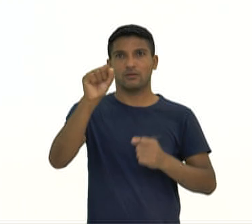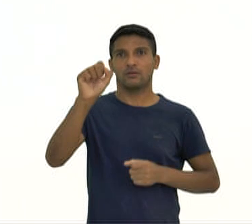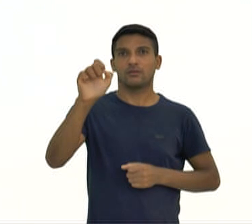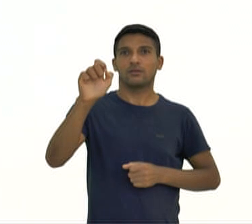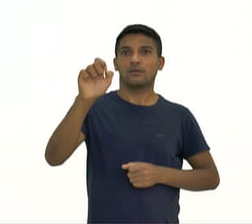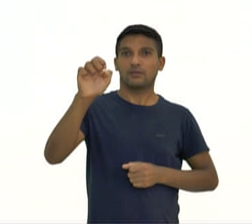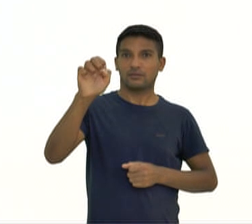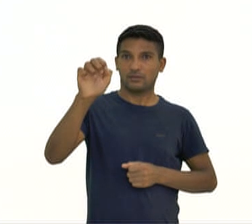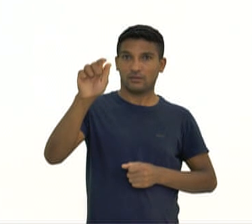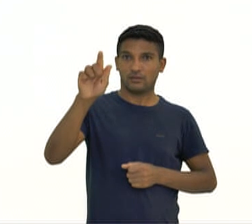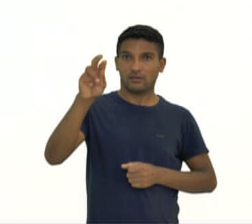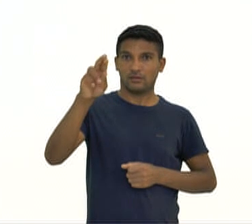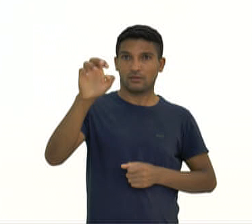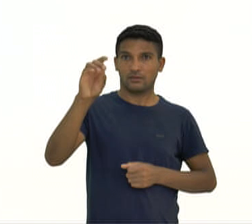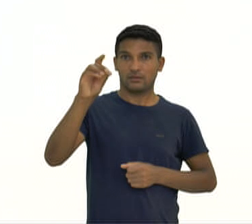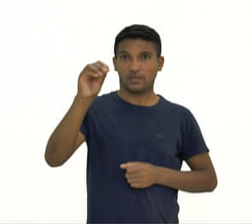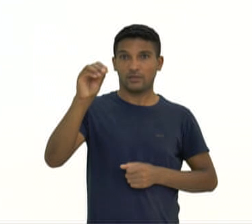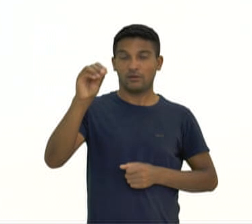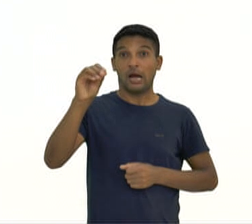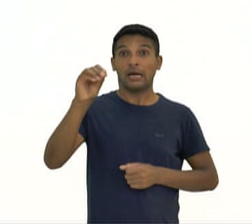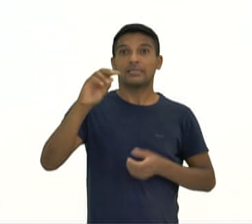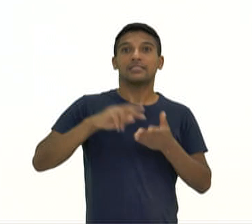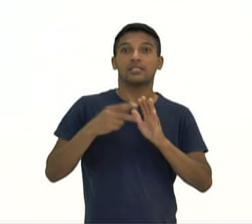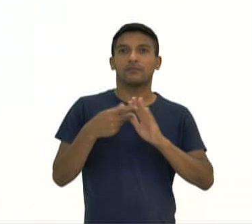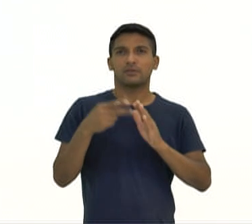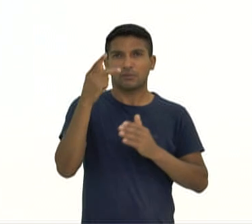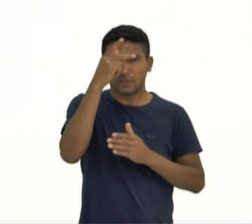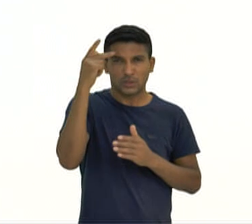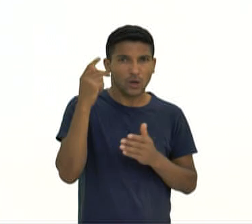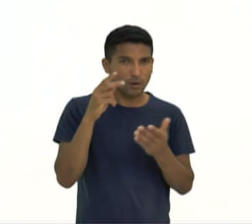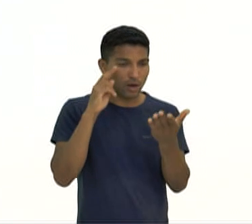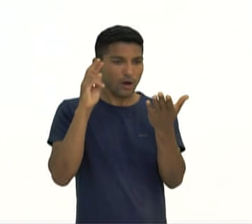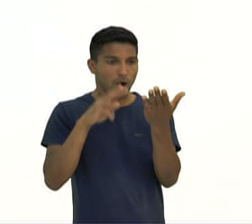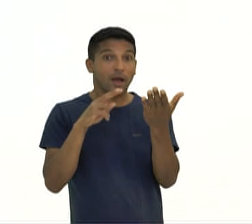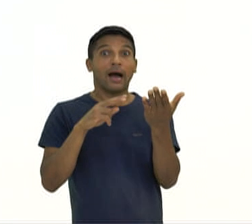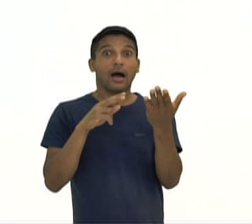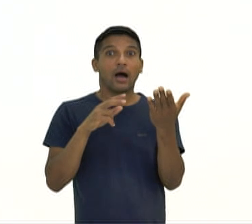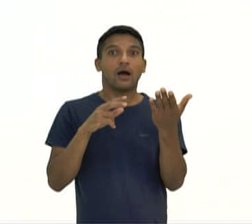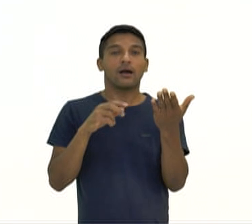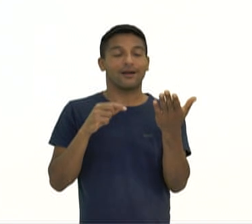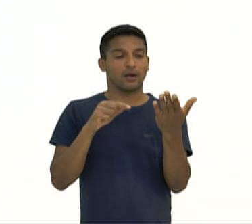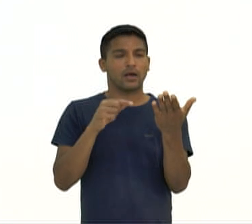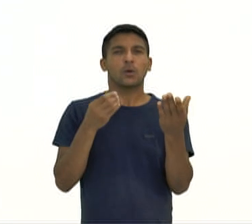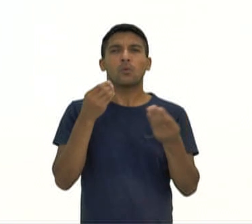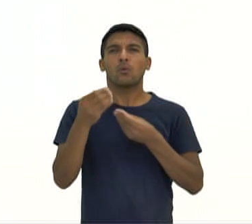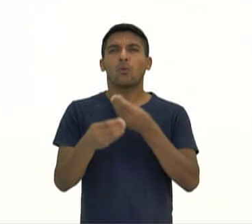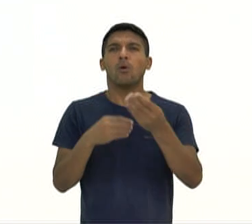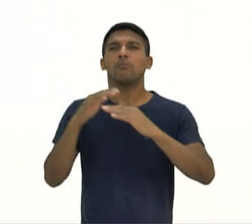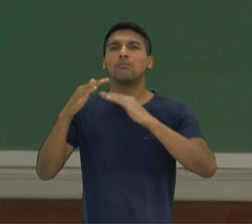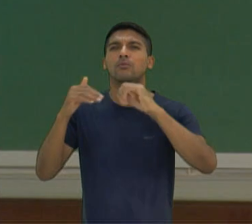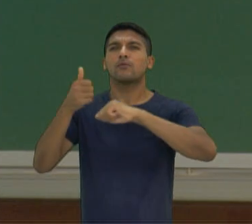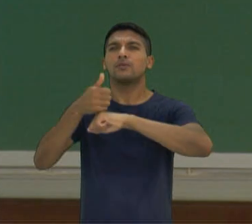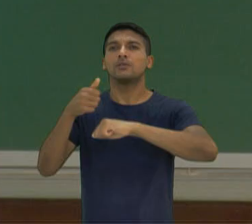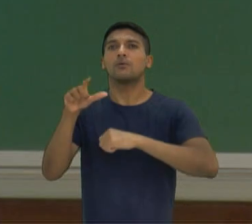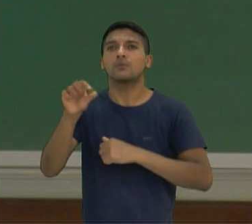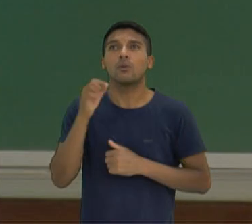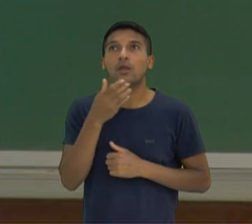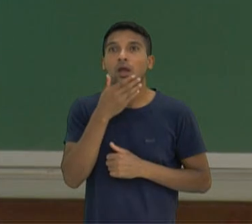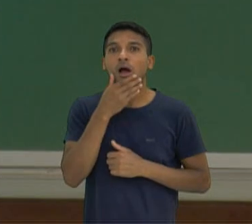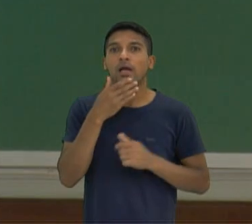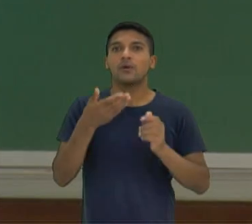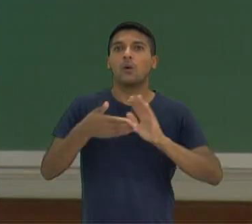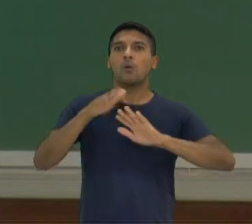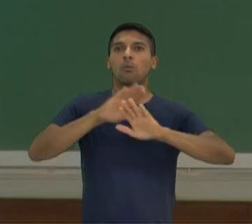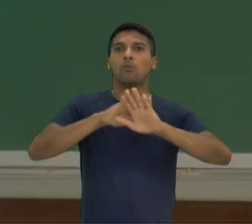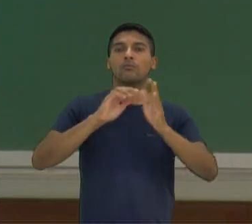nós voltarmos no título, ele fala sobre a tese, que é autoconhecimento, onde o Fernando Aguiar fala várias vezes na sua